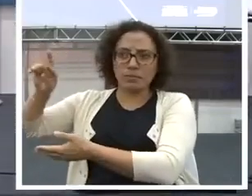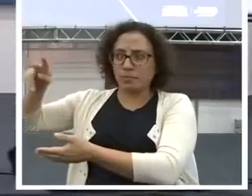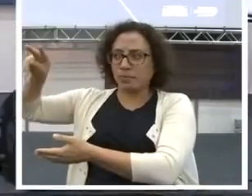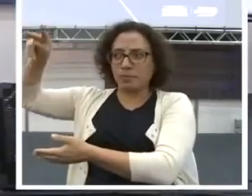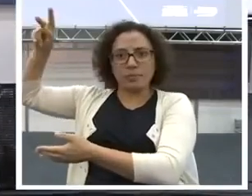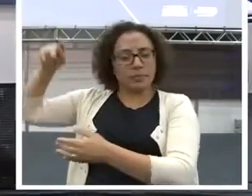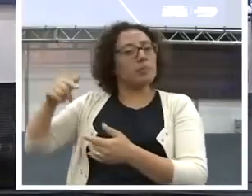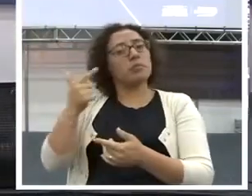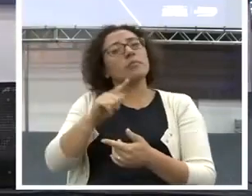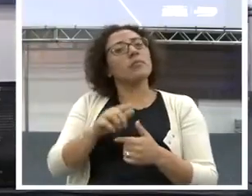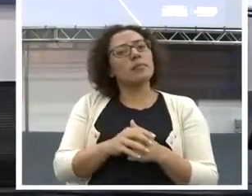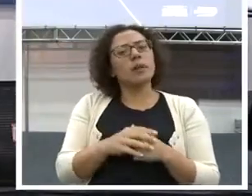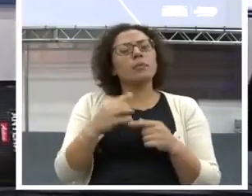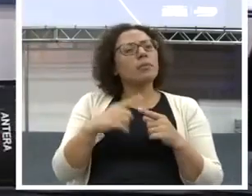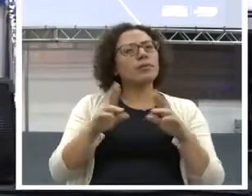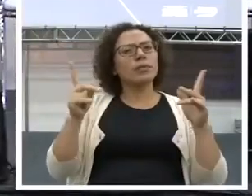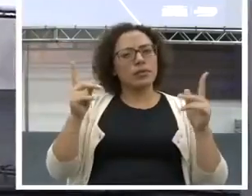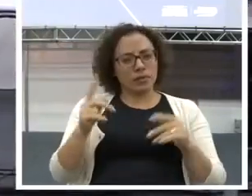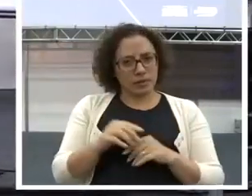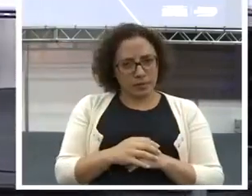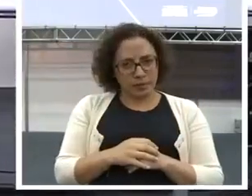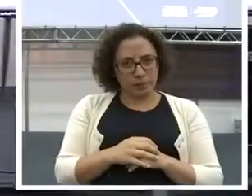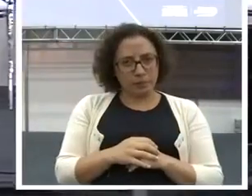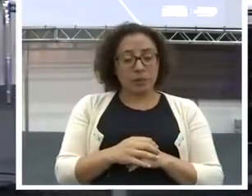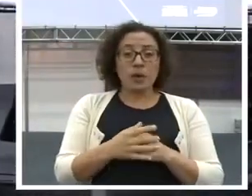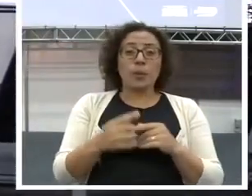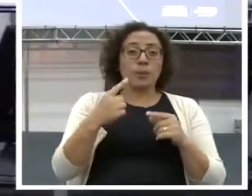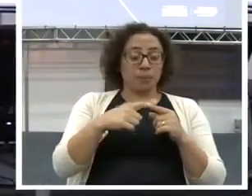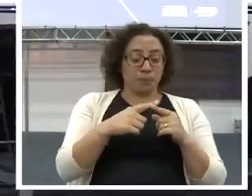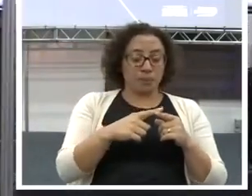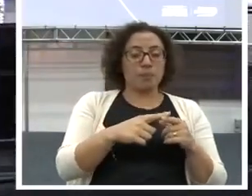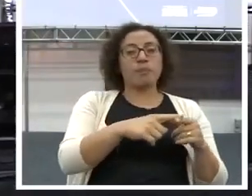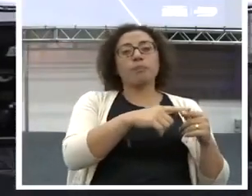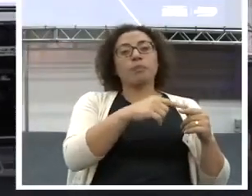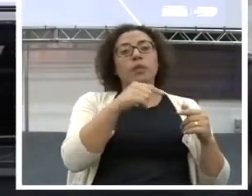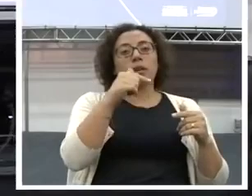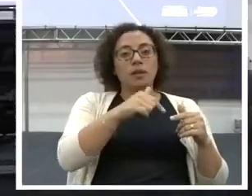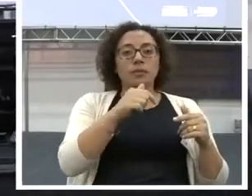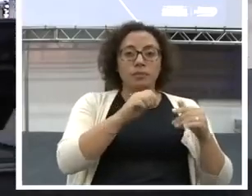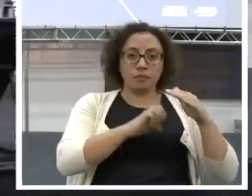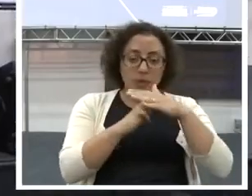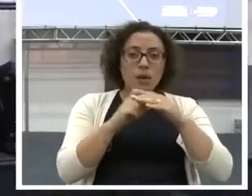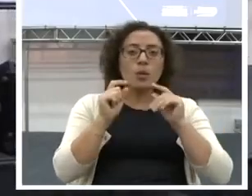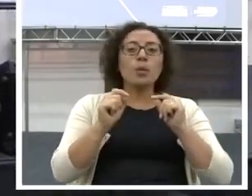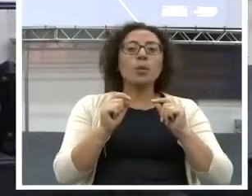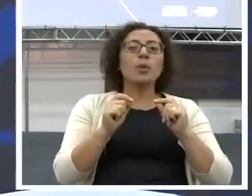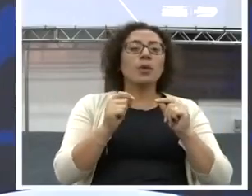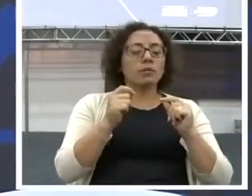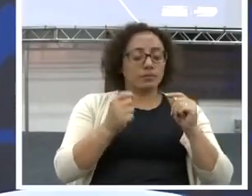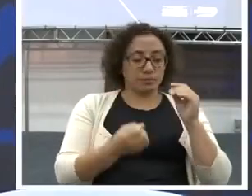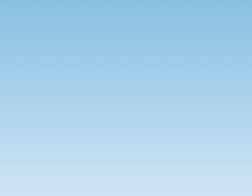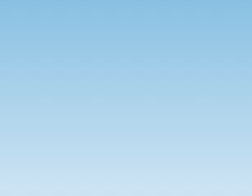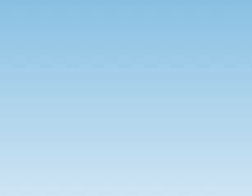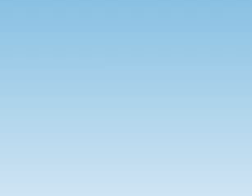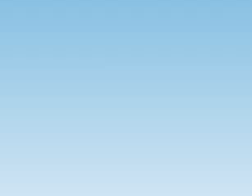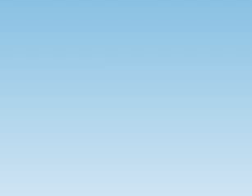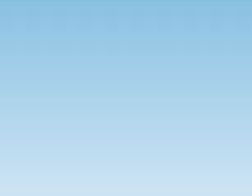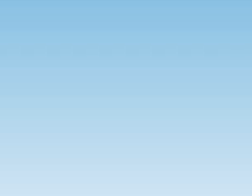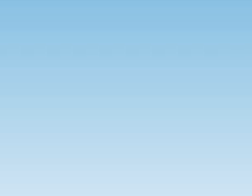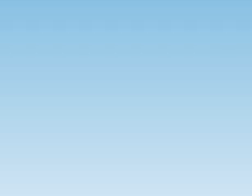Uma das questões muito importantes é você conhecer o que a gente desenvolveu no coaching financeiro de ciência da riqueza. A ciência para ficar